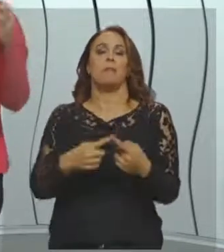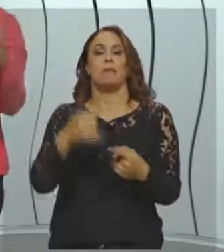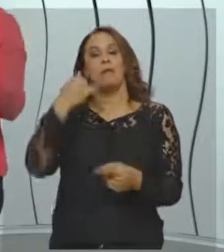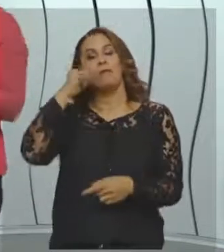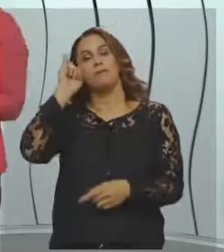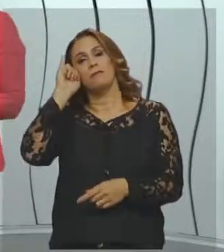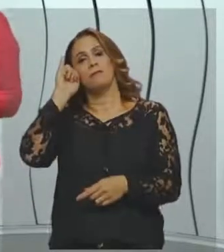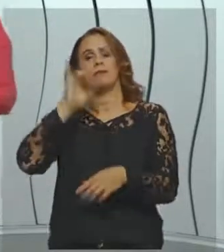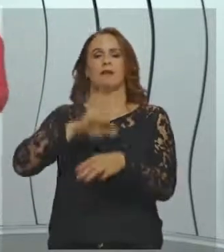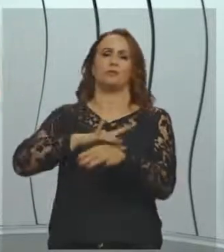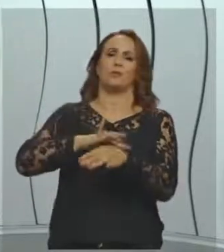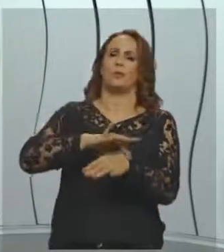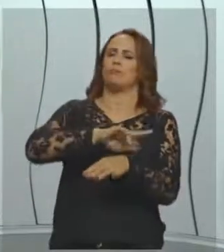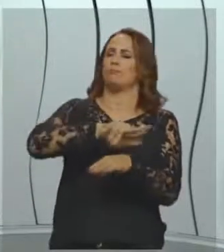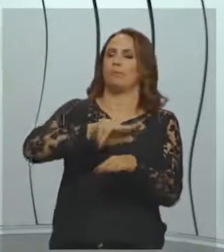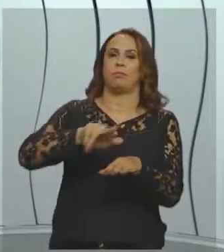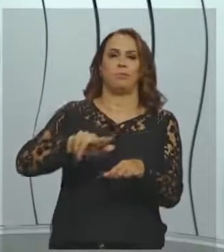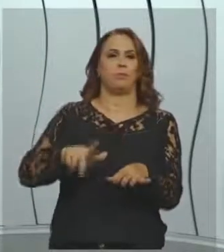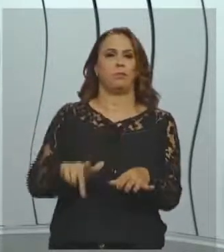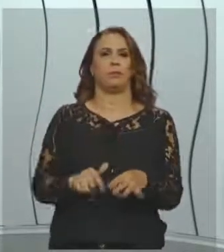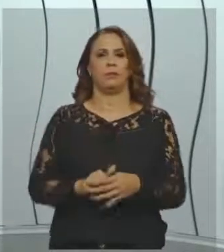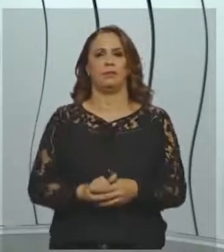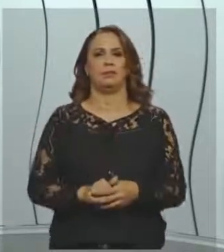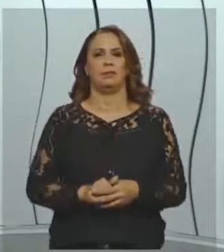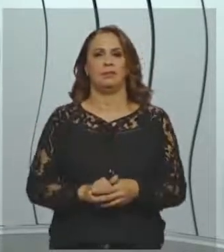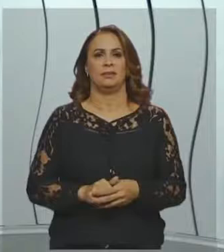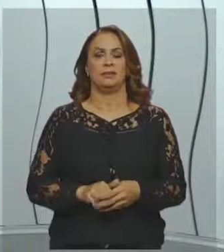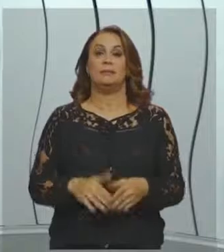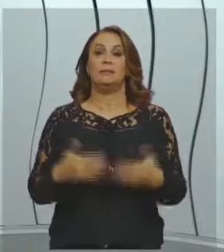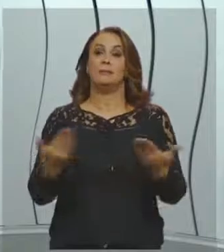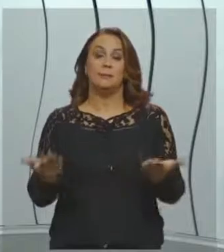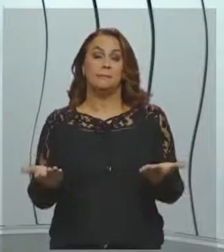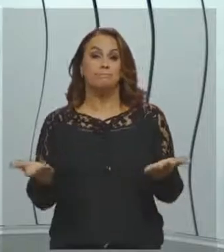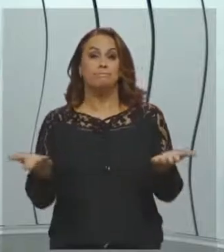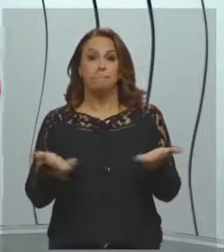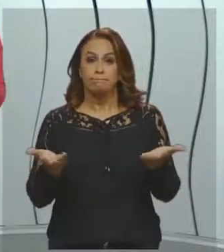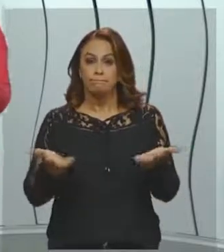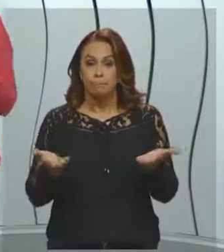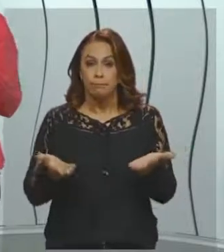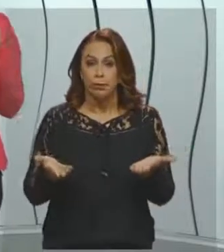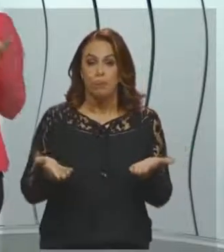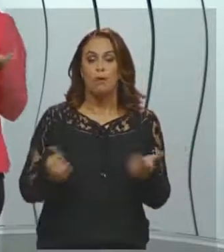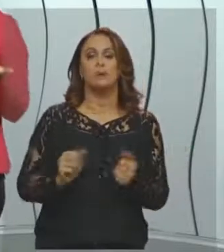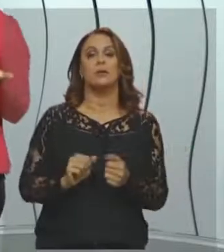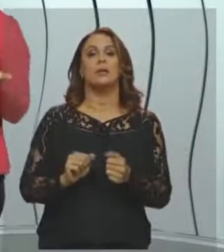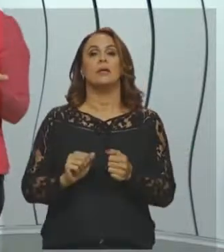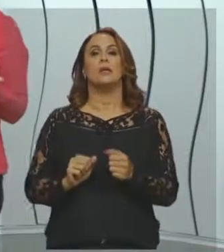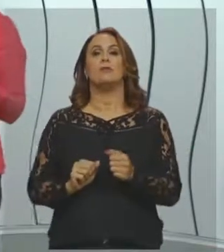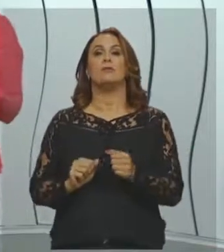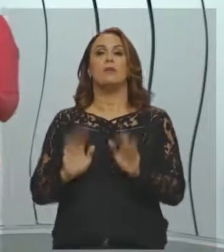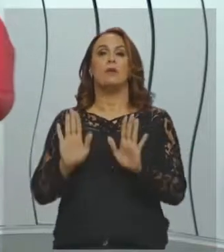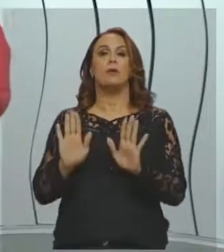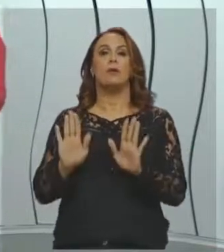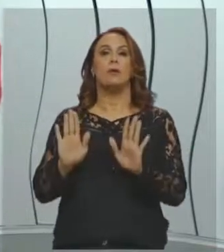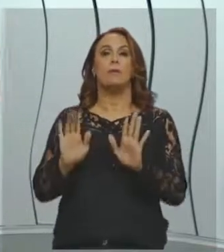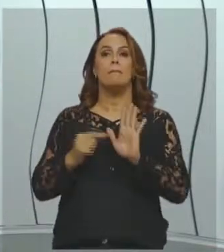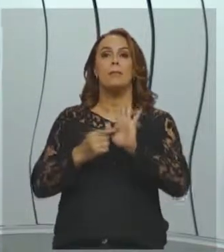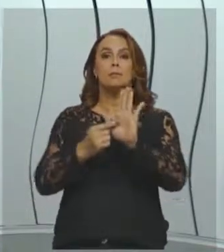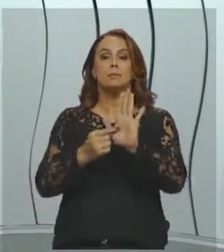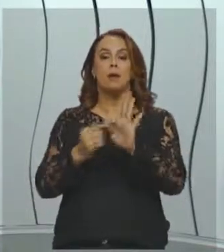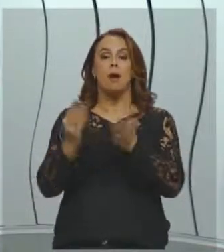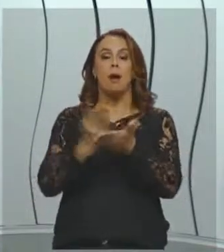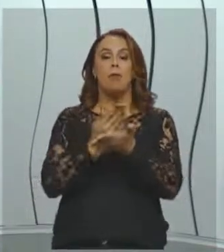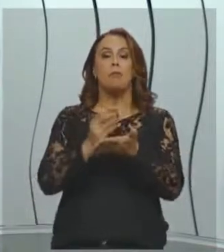preventiva contra as doenças. Vou deixar aqui para você algumas atividades.